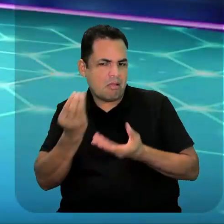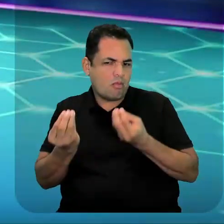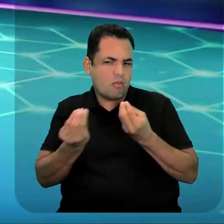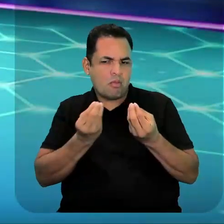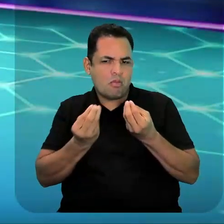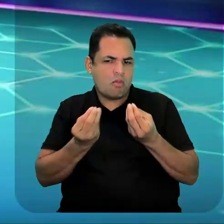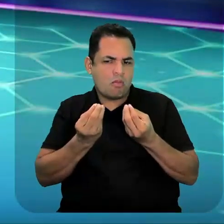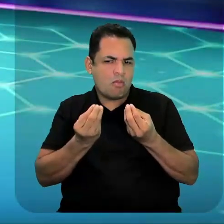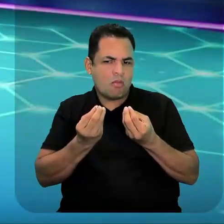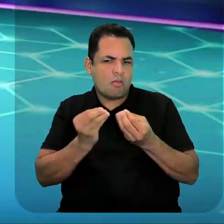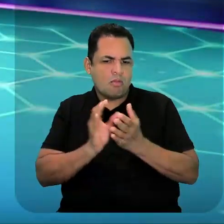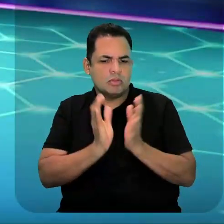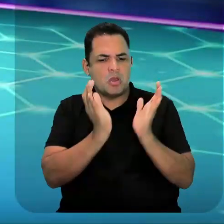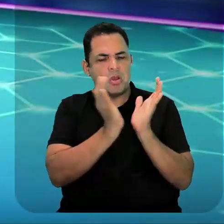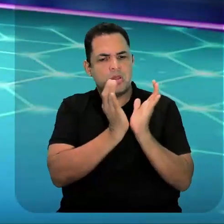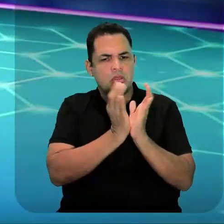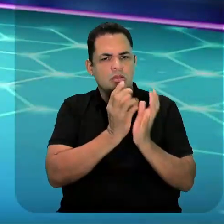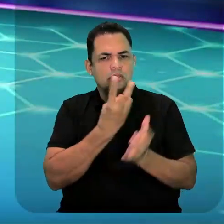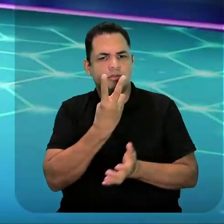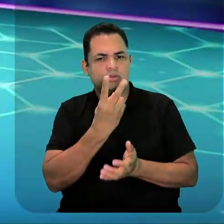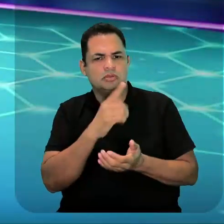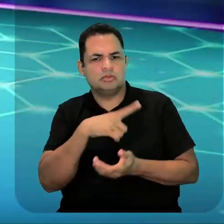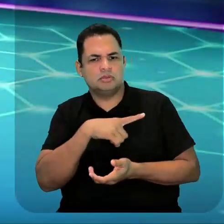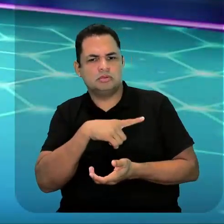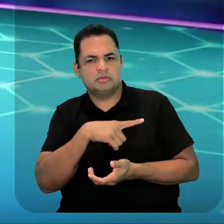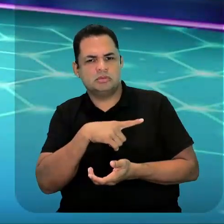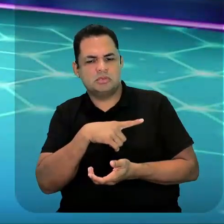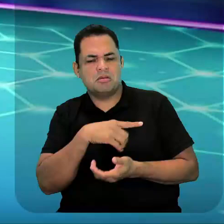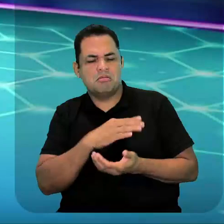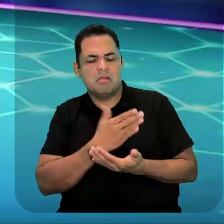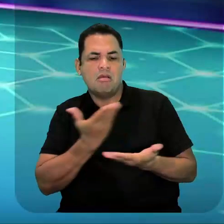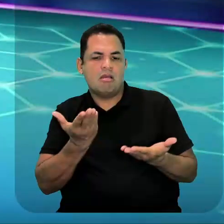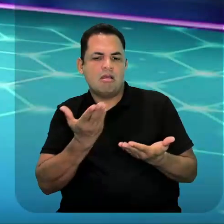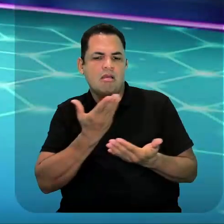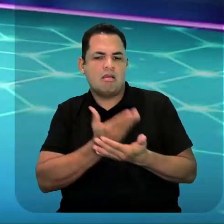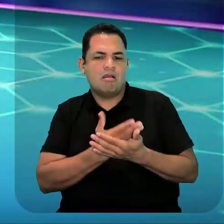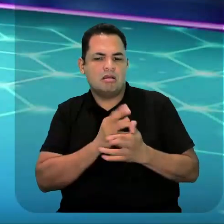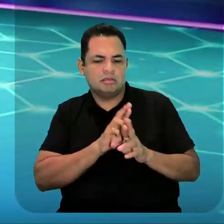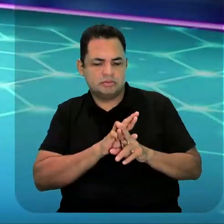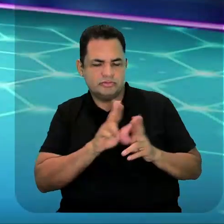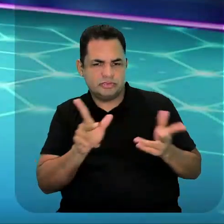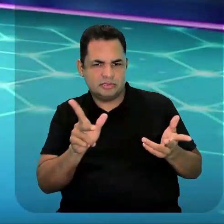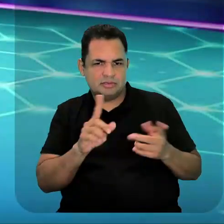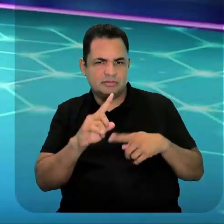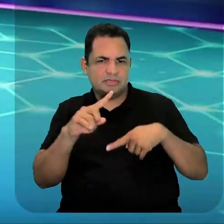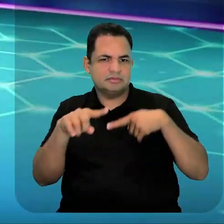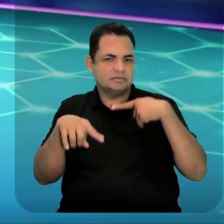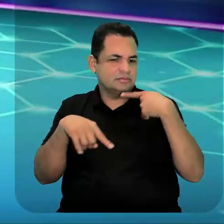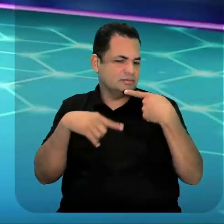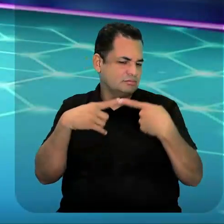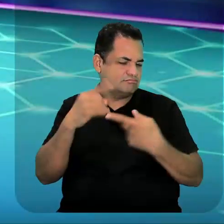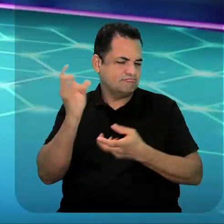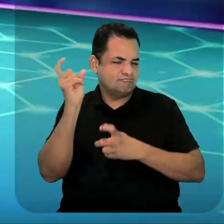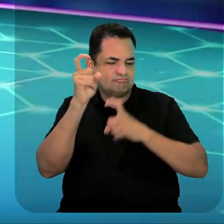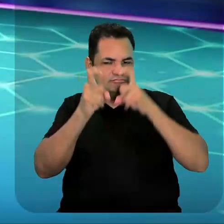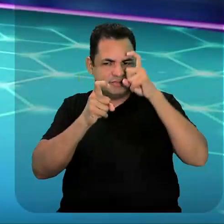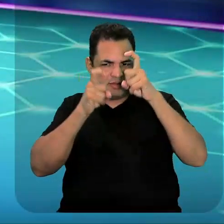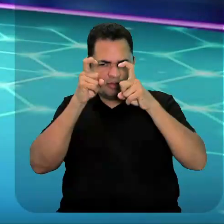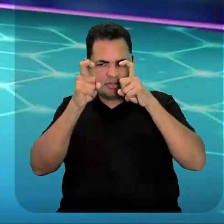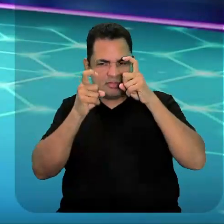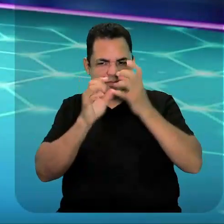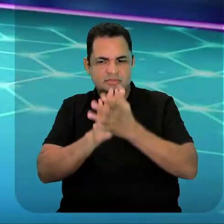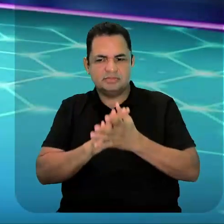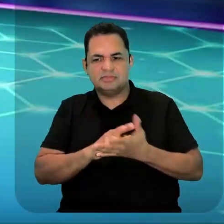como será essa unidade 2? Já que a gente teve uma aula bem diferente. Mas não se preocupe não, que a gente tem muita coisa para aprender